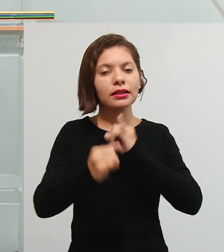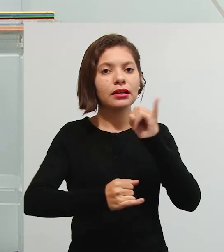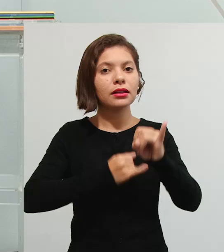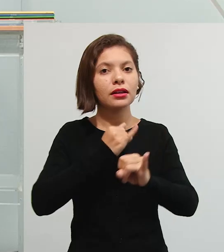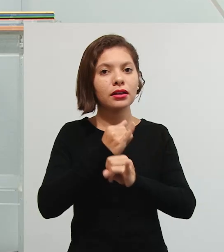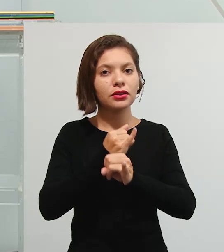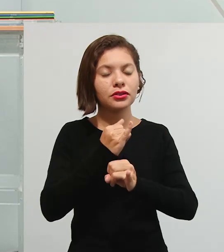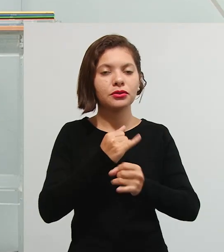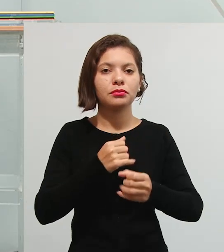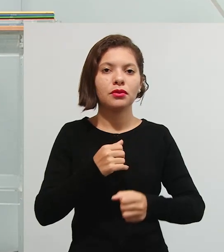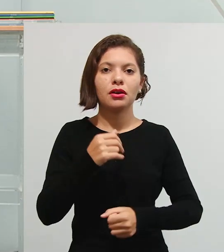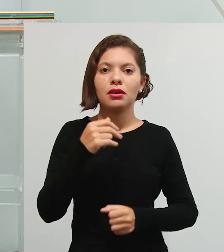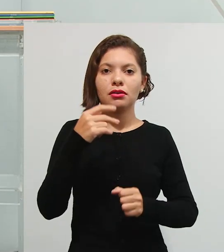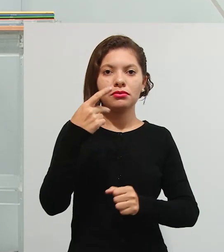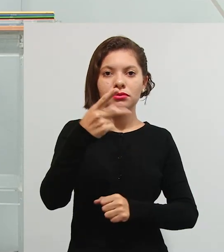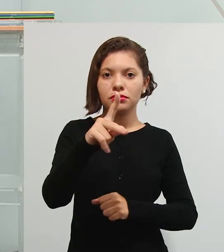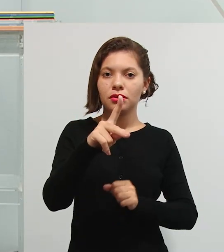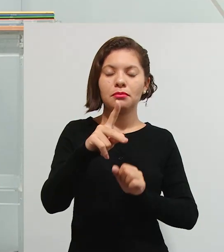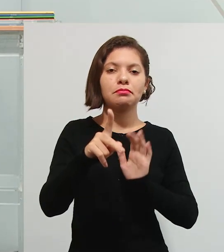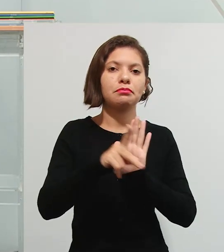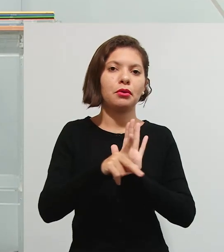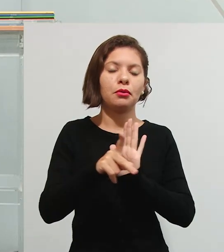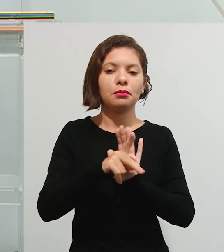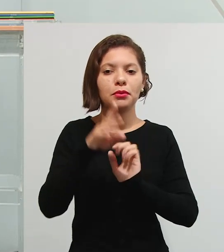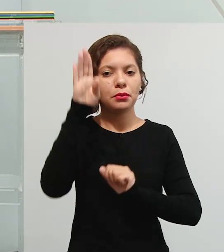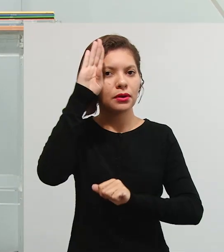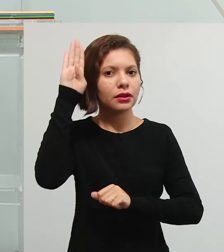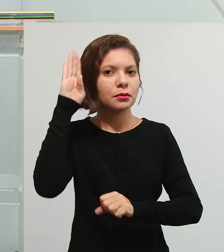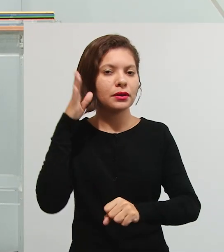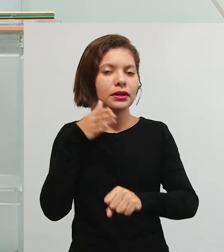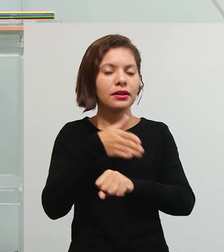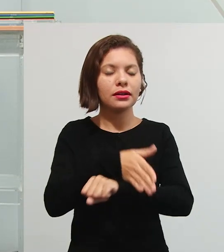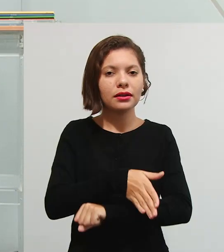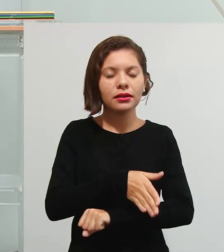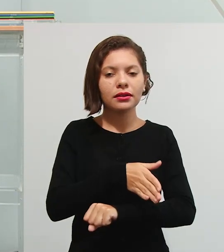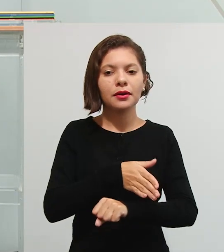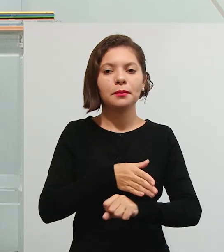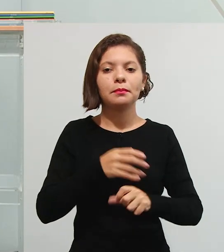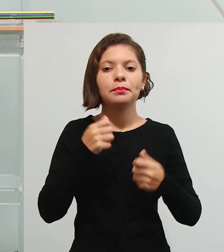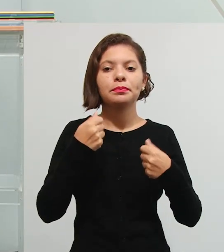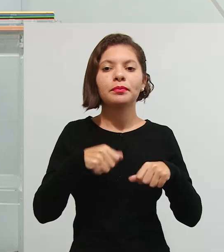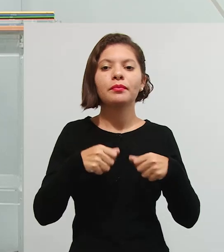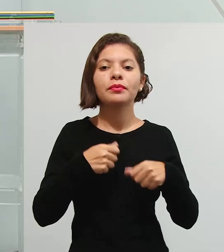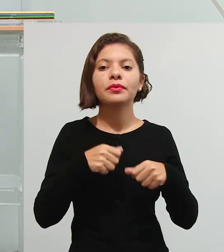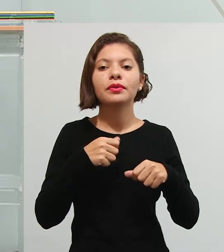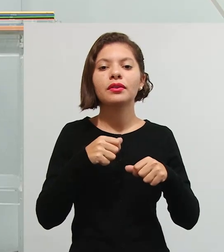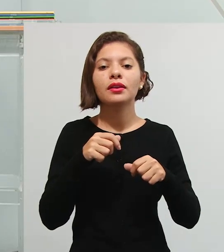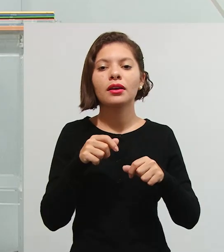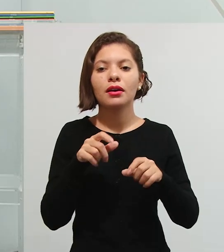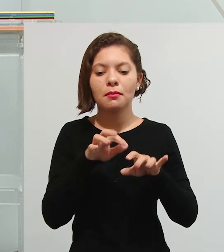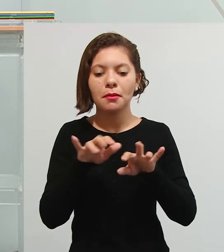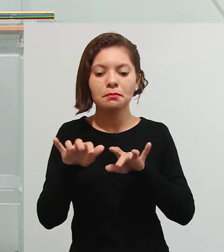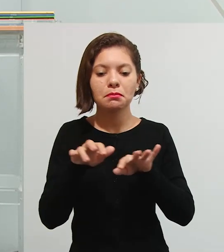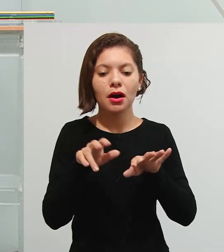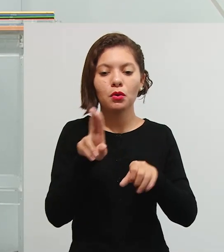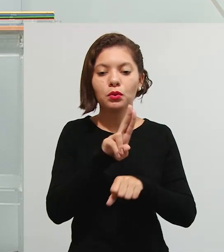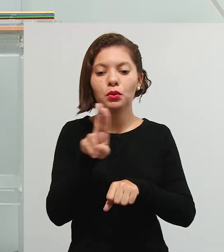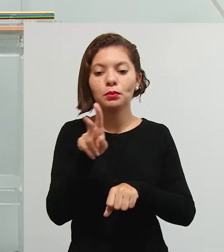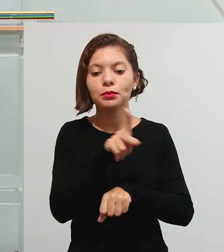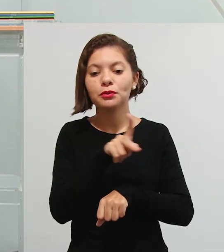o acadêmico que faz o acesso e faz o protocolo, mas ele tem que registrar o nome do professor